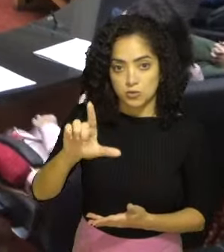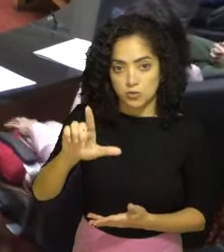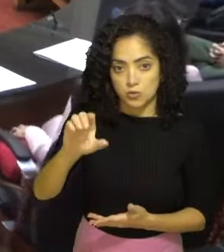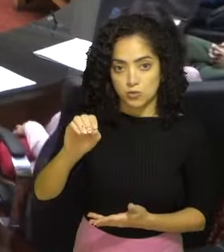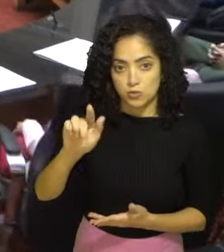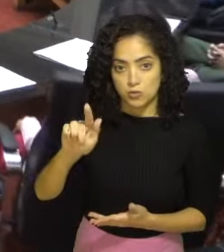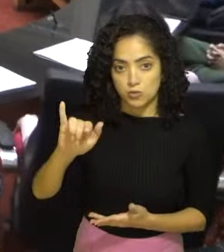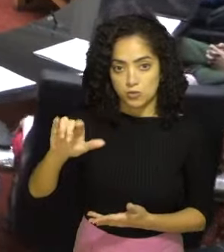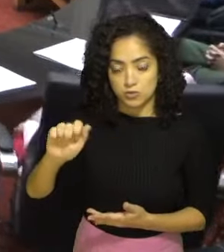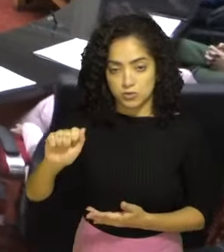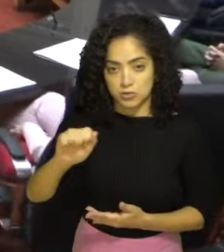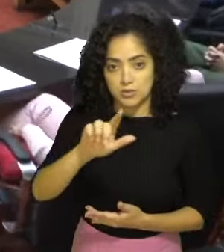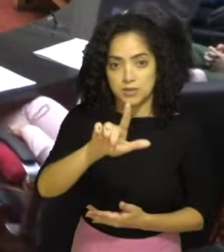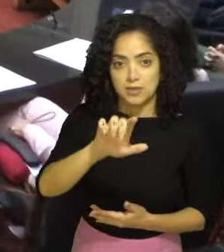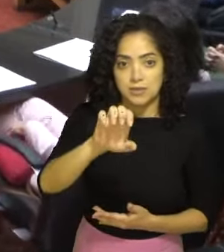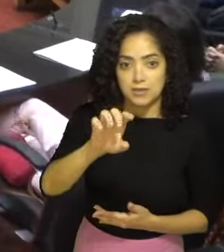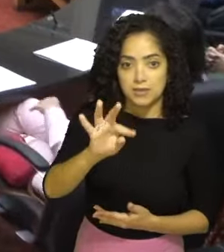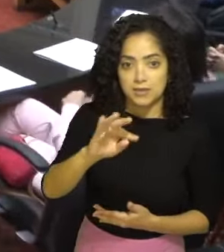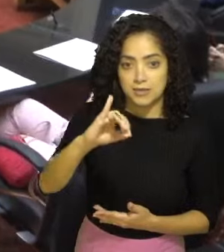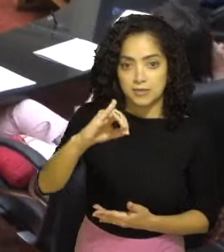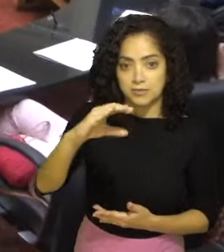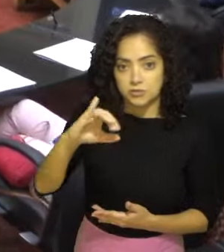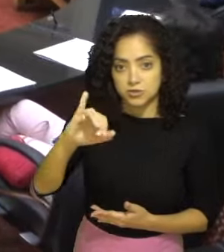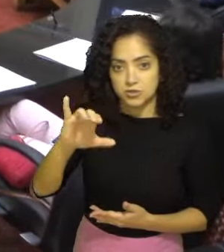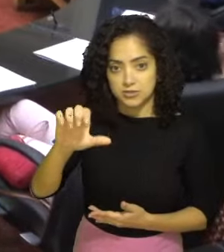Letícia Camargo Caniel.